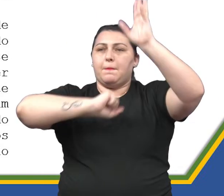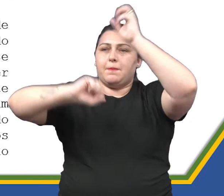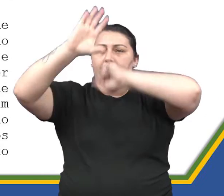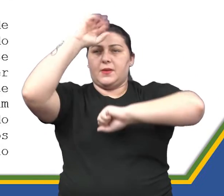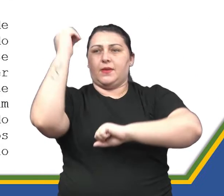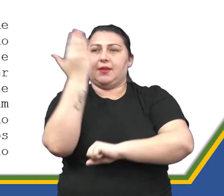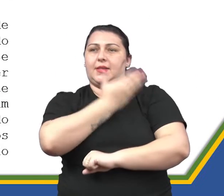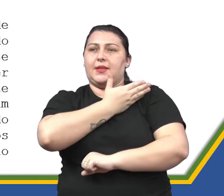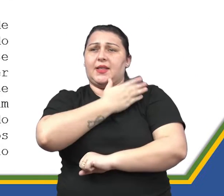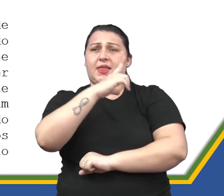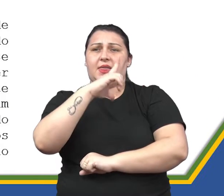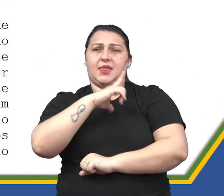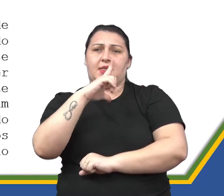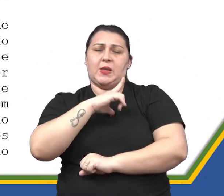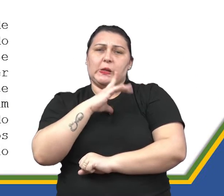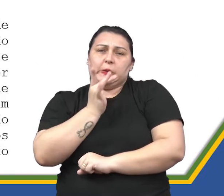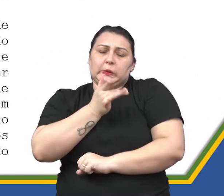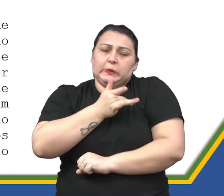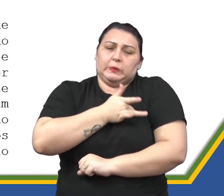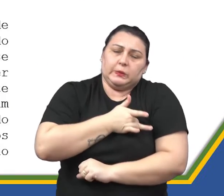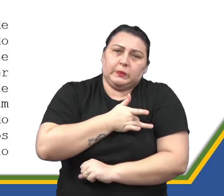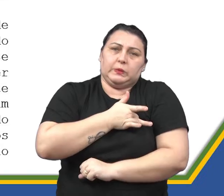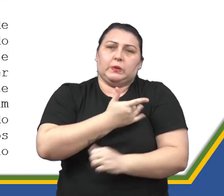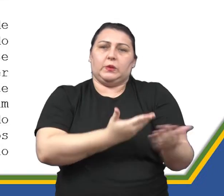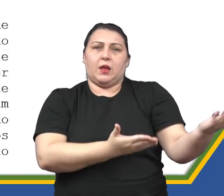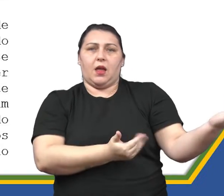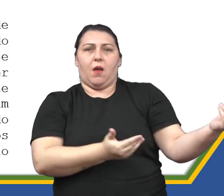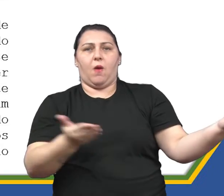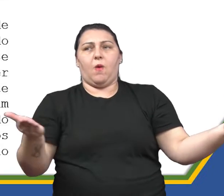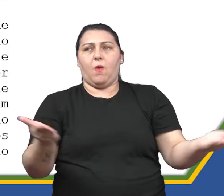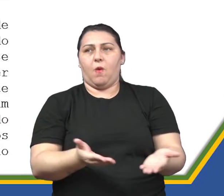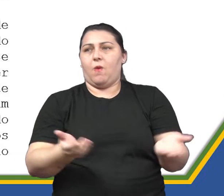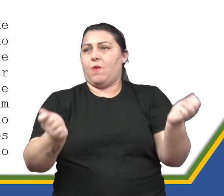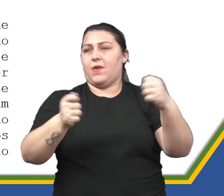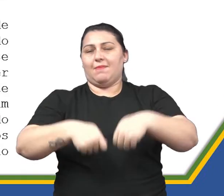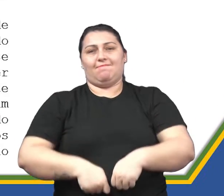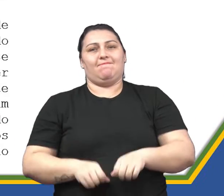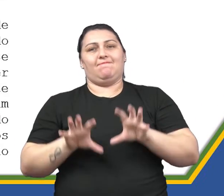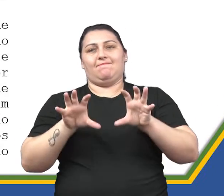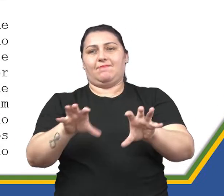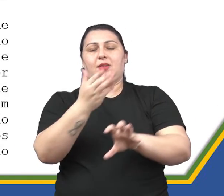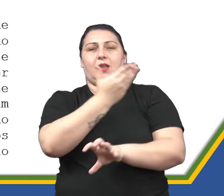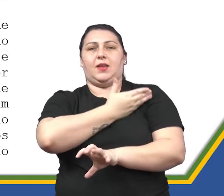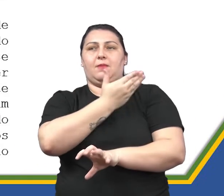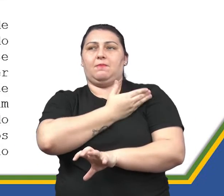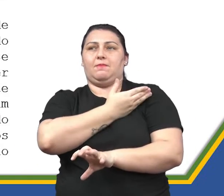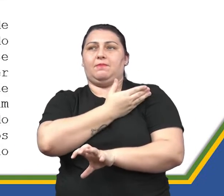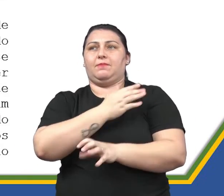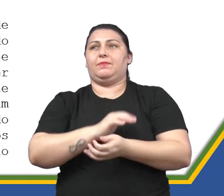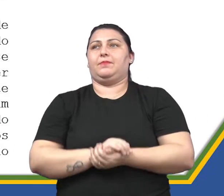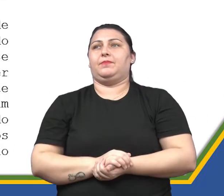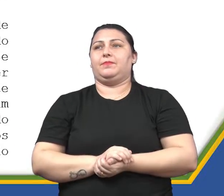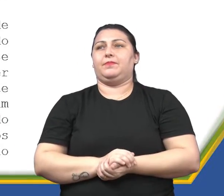e tenho pena dos jovens de hoje que não desfrutam desse tipo de amizade crítica.